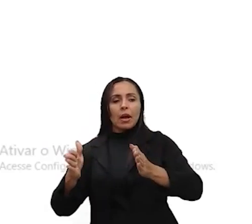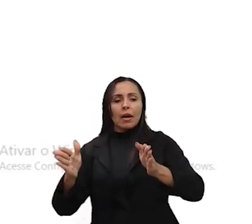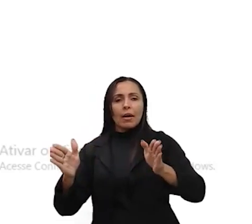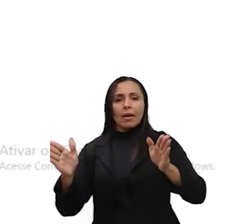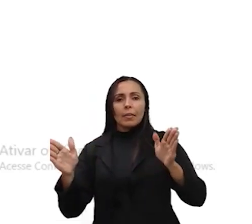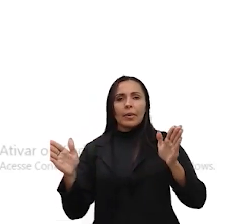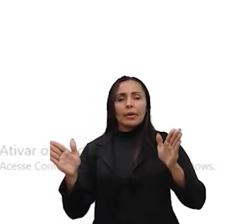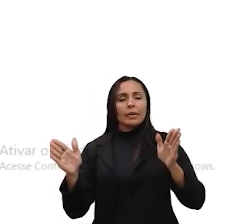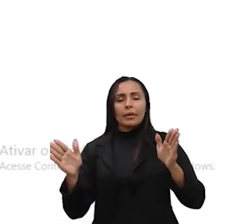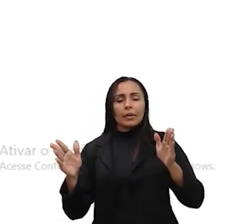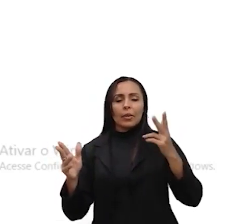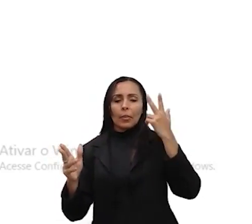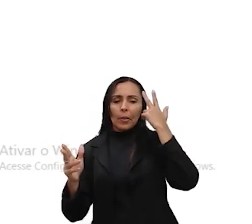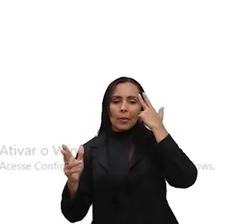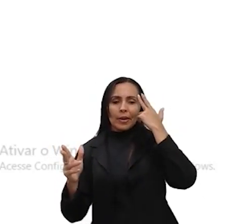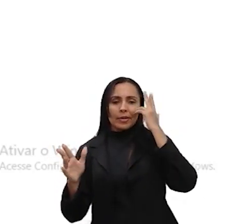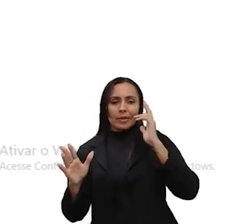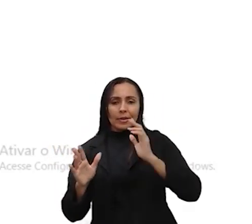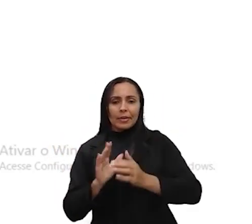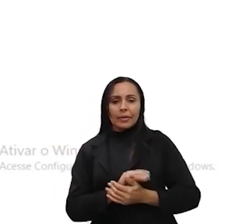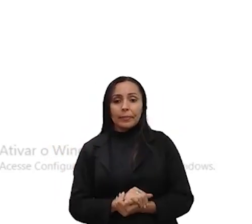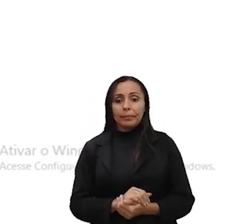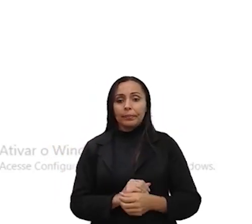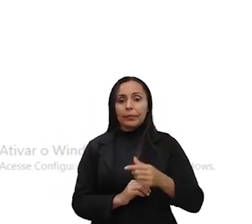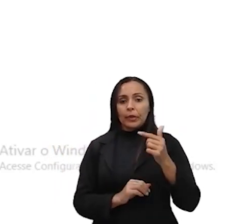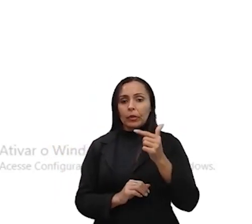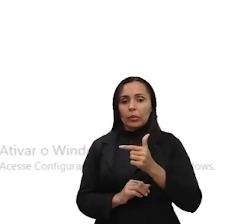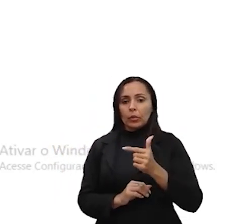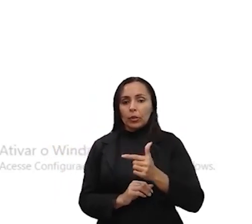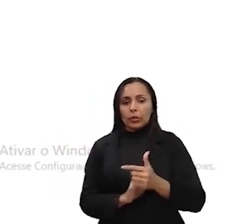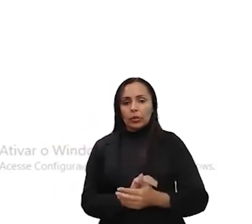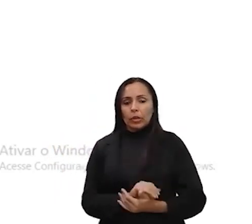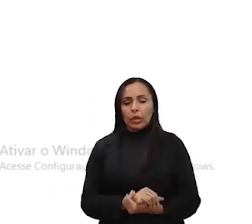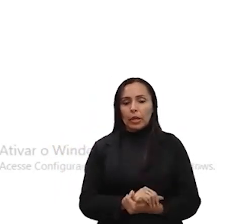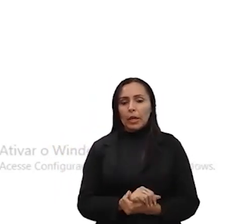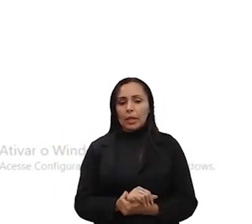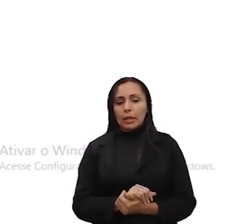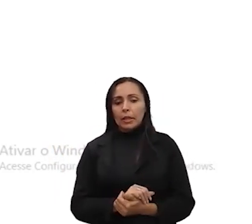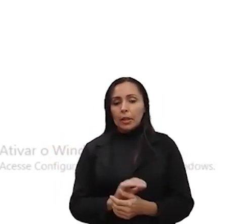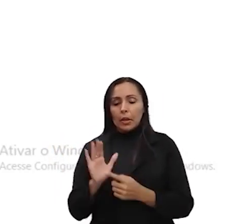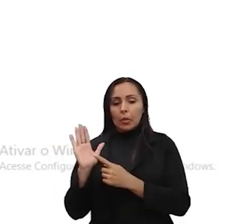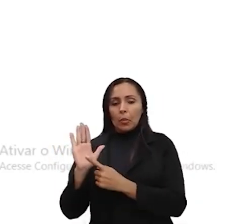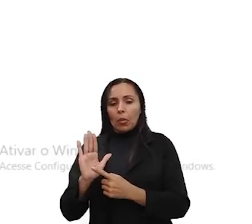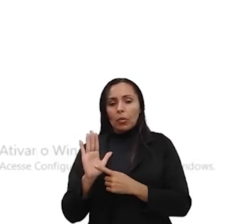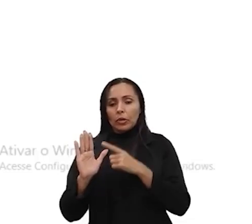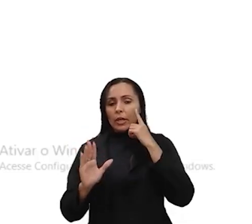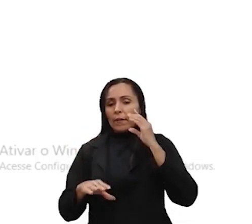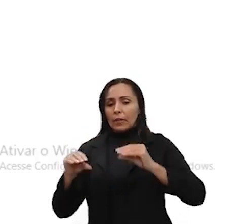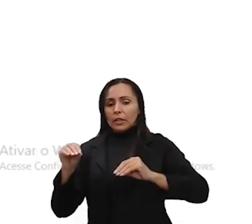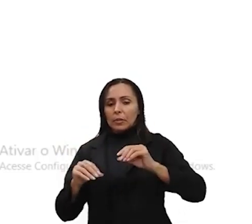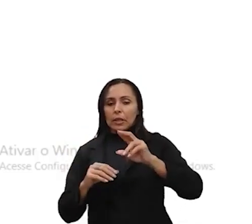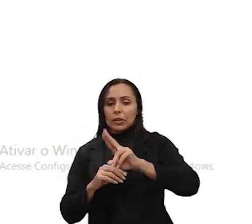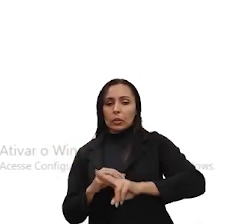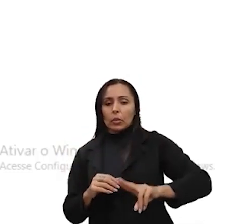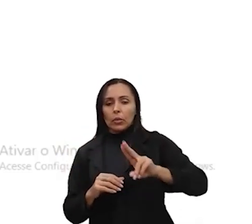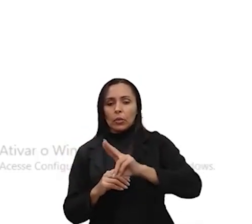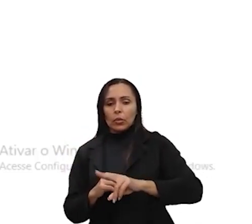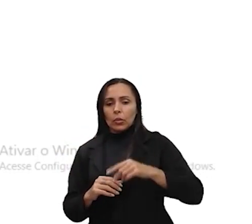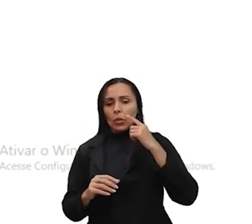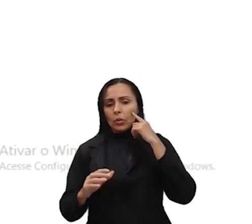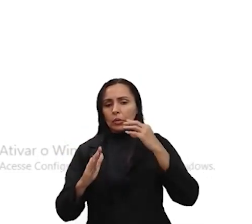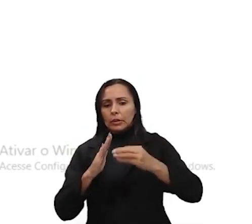verdade. O princípio 2, ele mostra que é a flexibilidade no uso. O